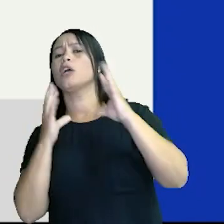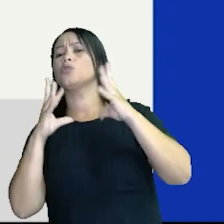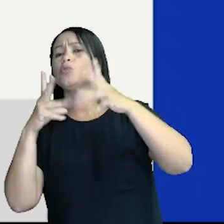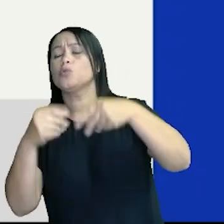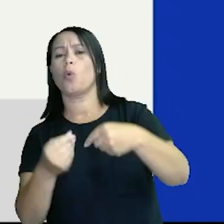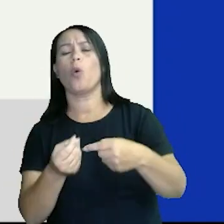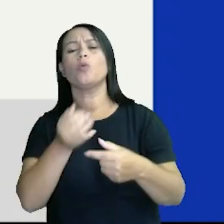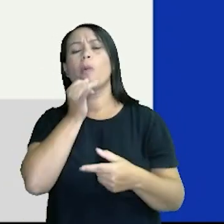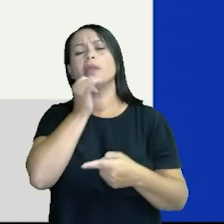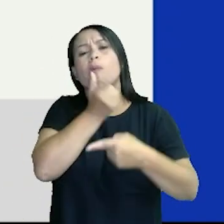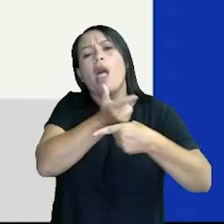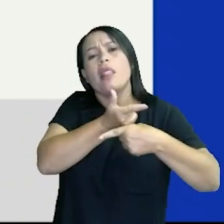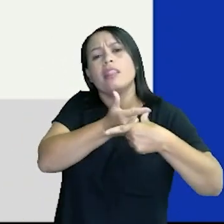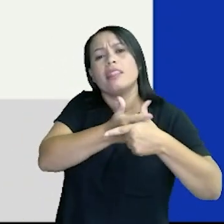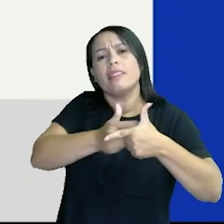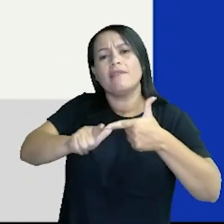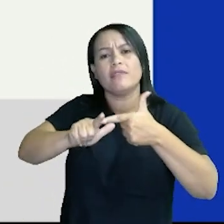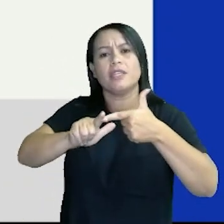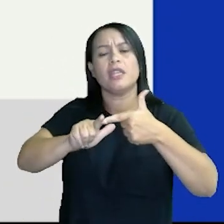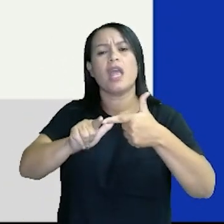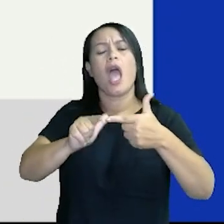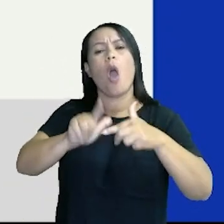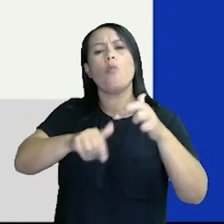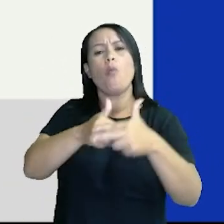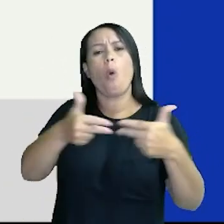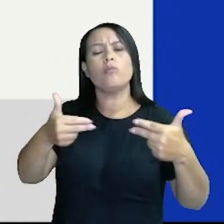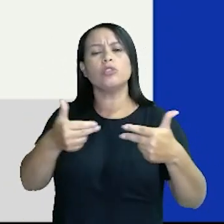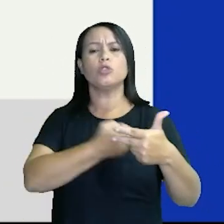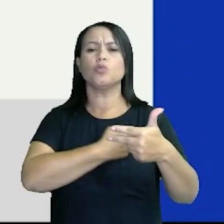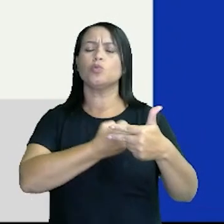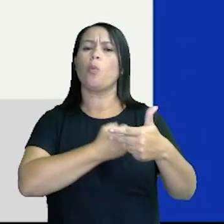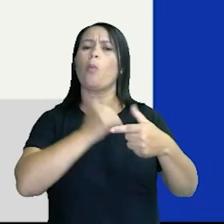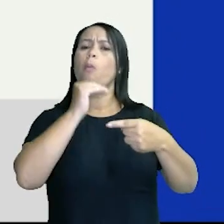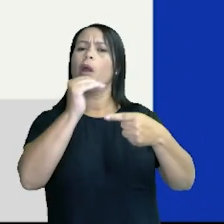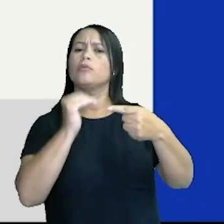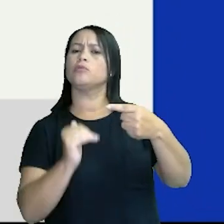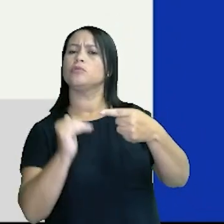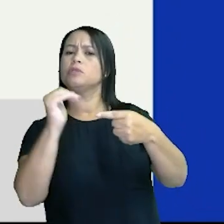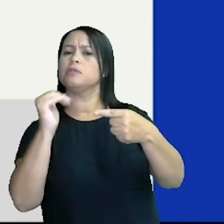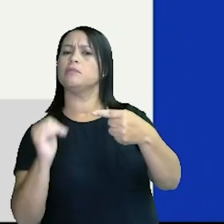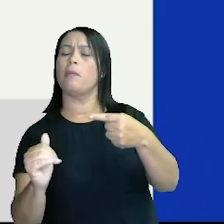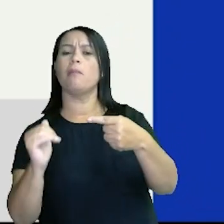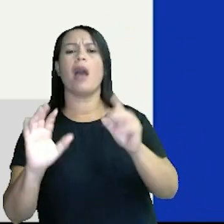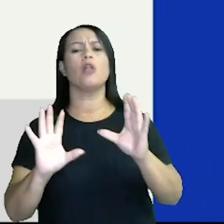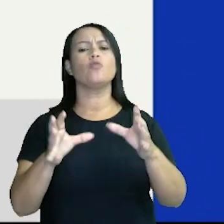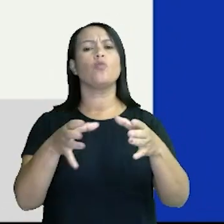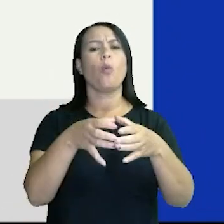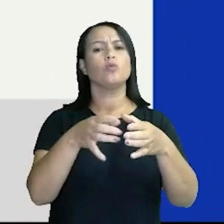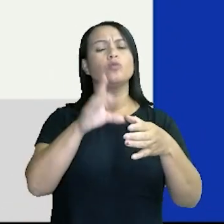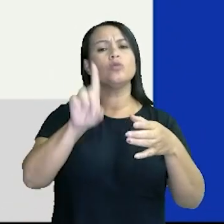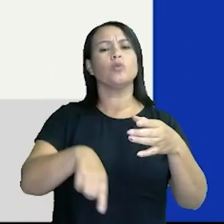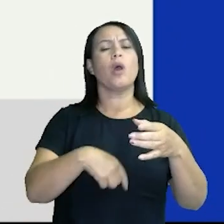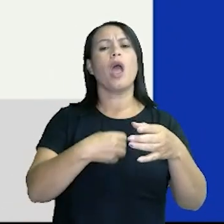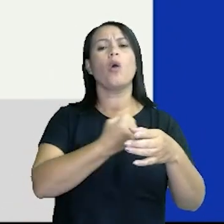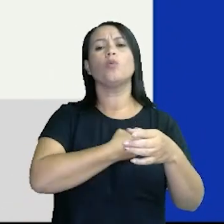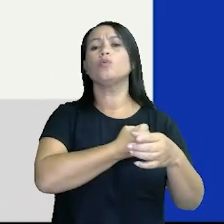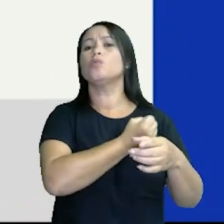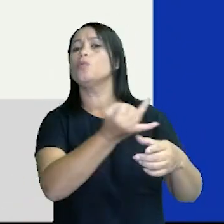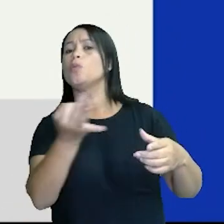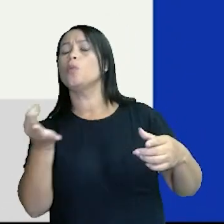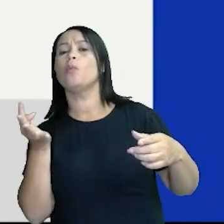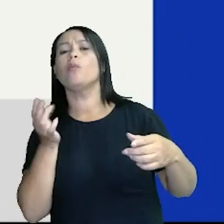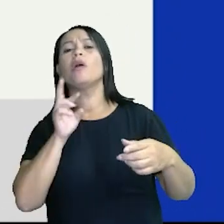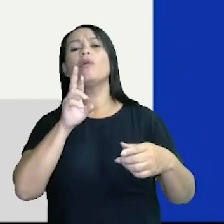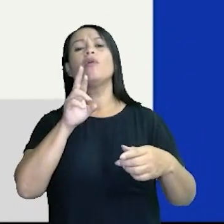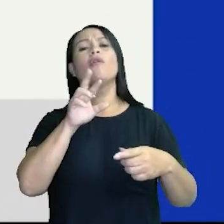ao dividir um objeto em um determinado número de partes, cada conjunto dessas partes é um número fracionário.